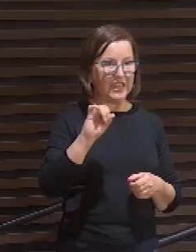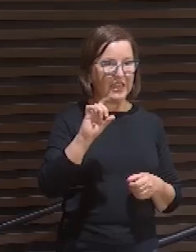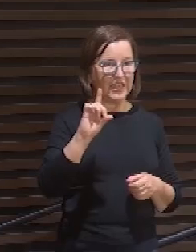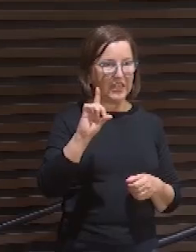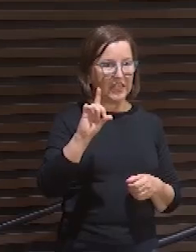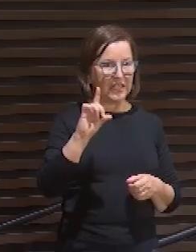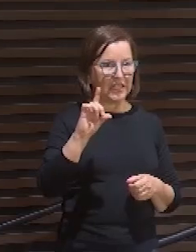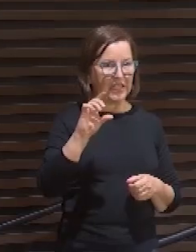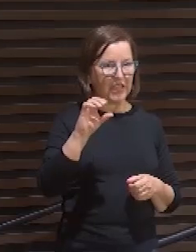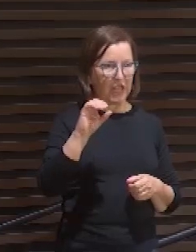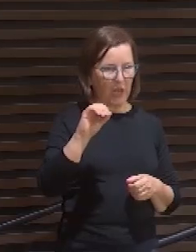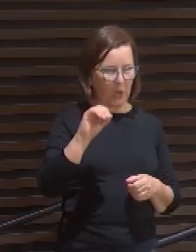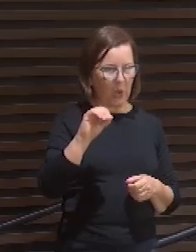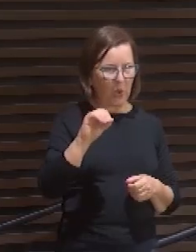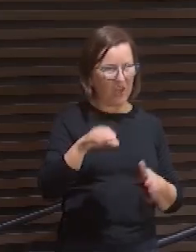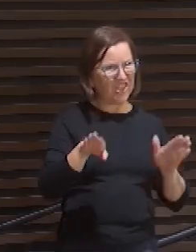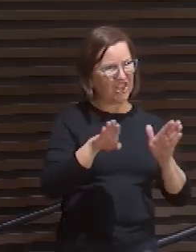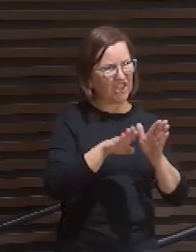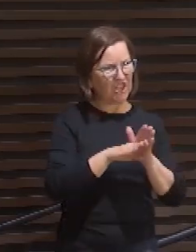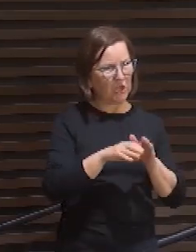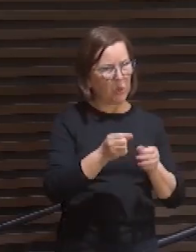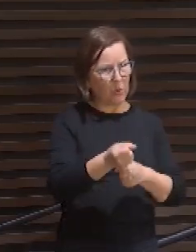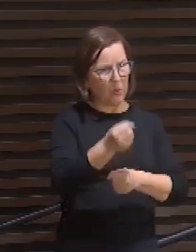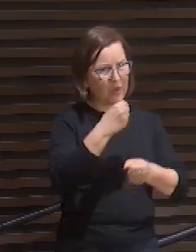chegou o ano passado,